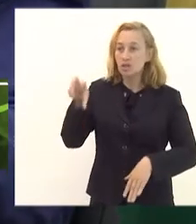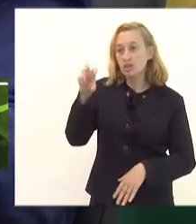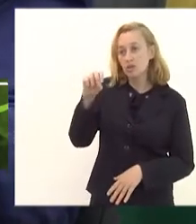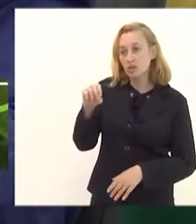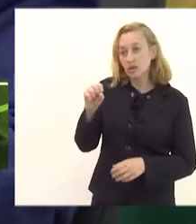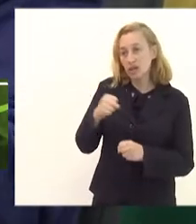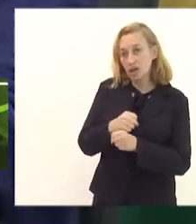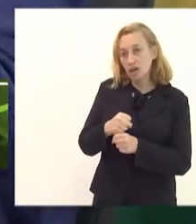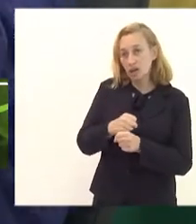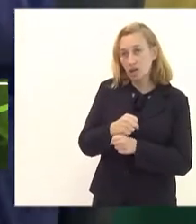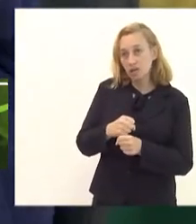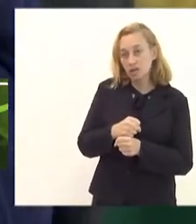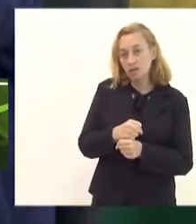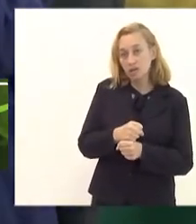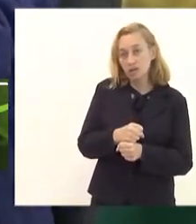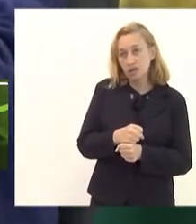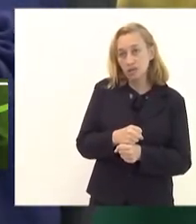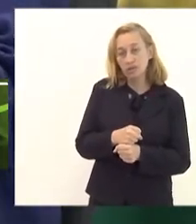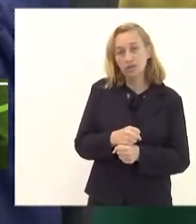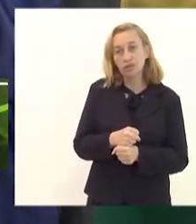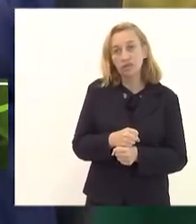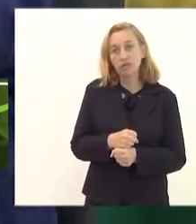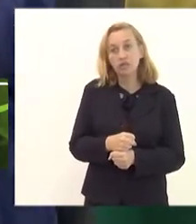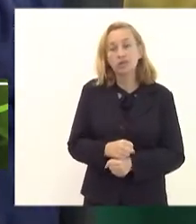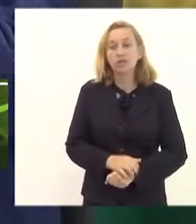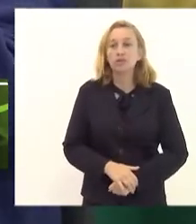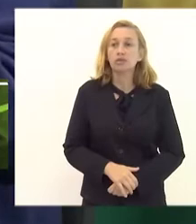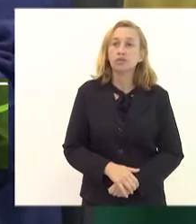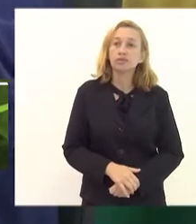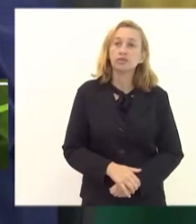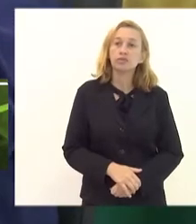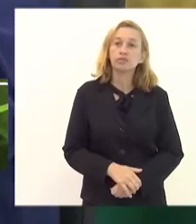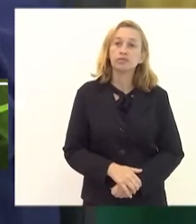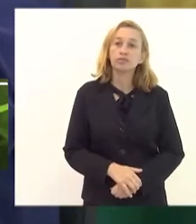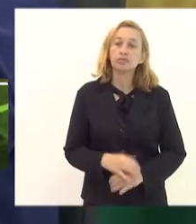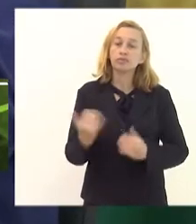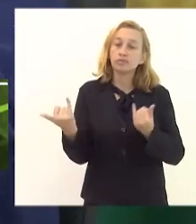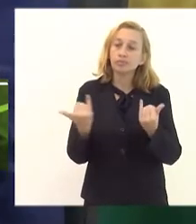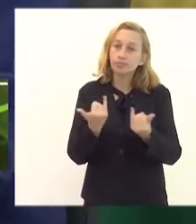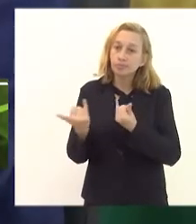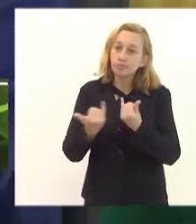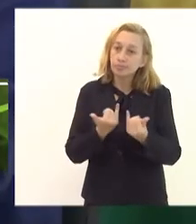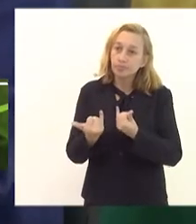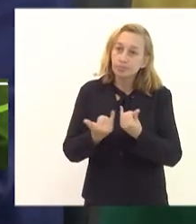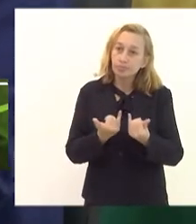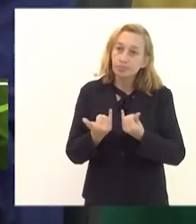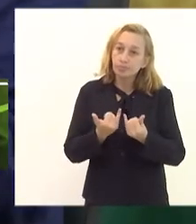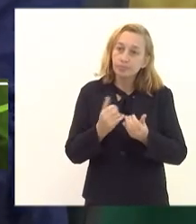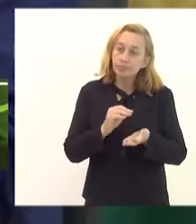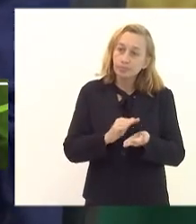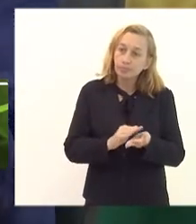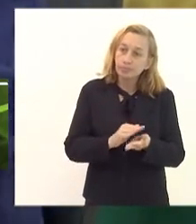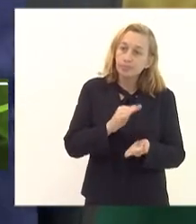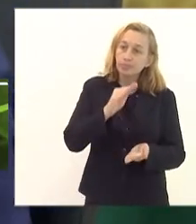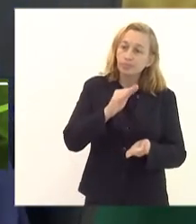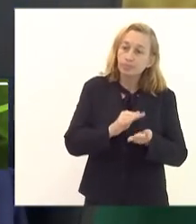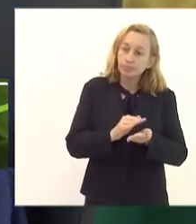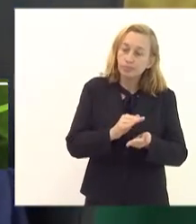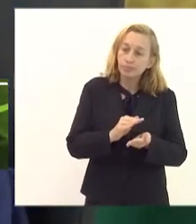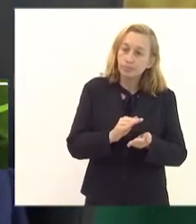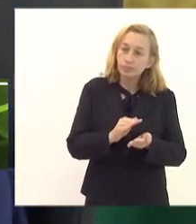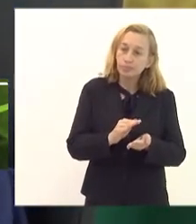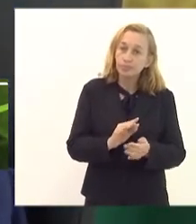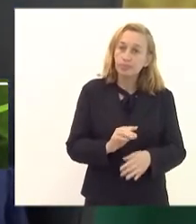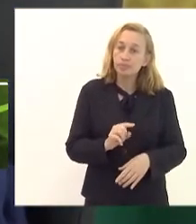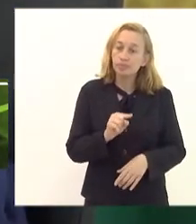assim. Me dá. É uma informação de volume que, em cima